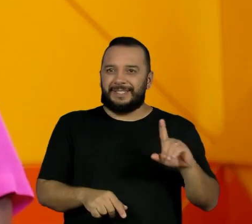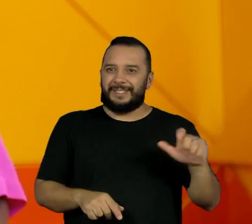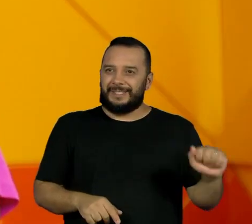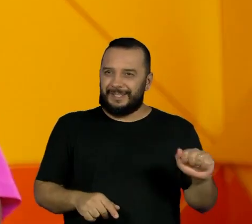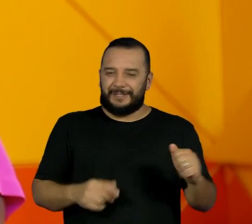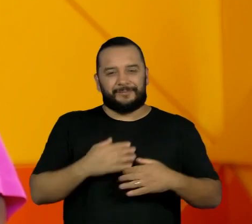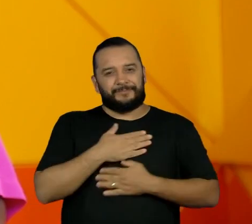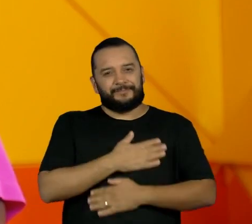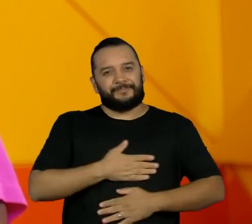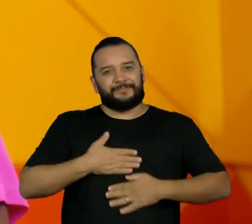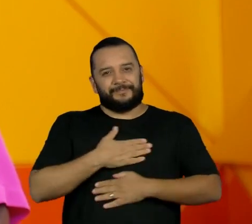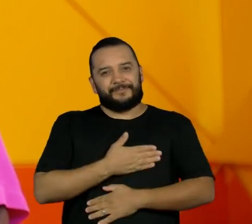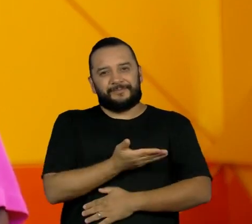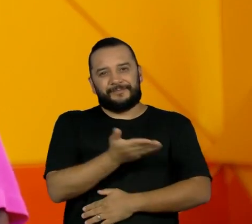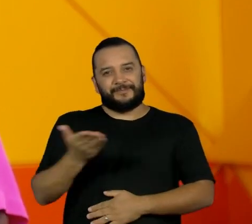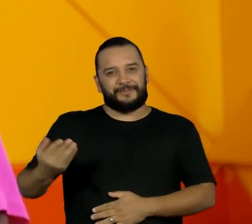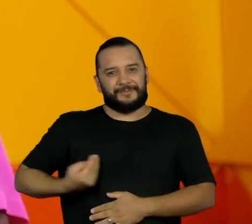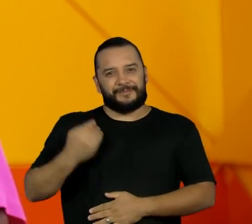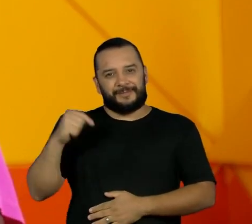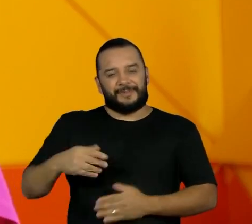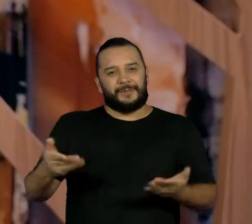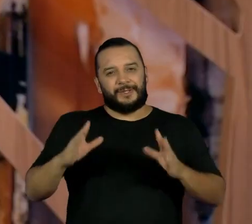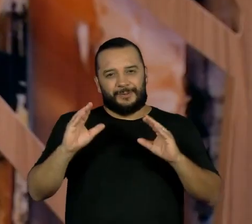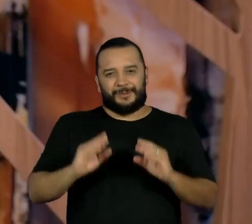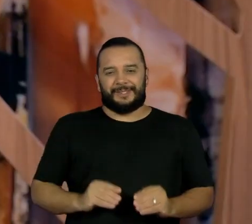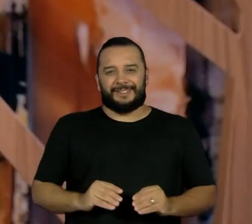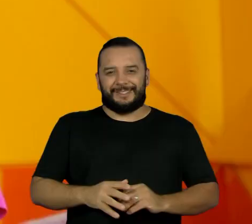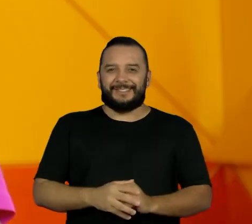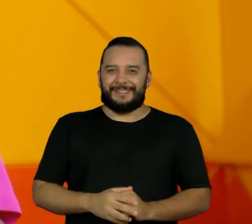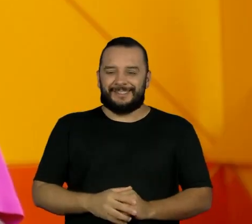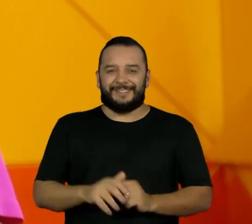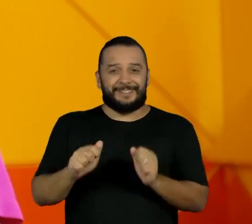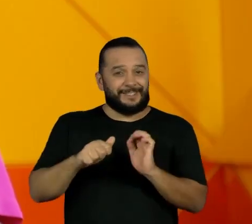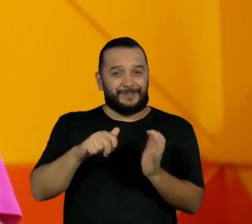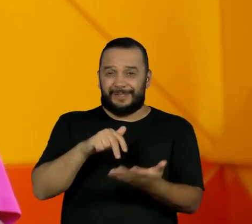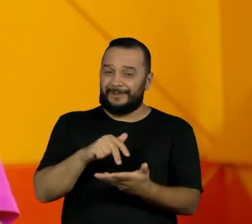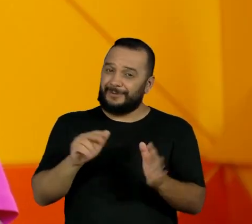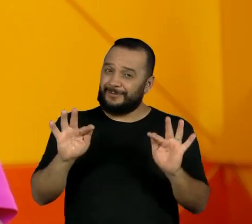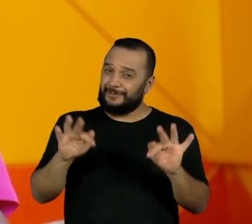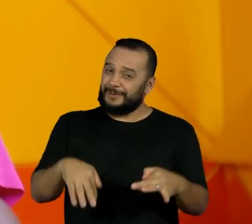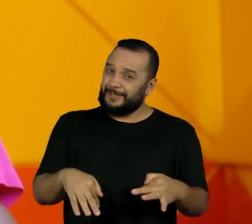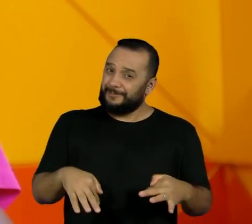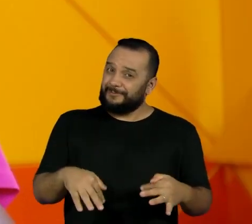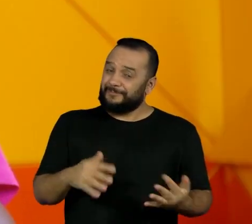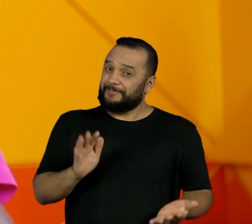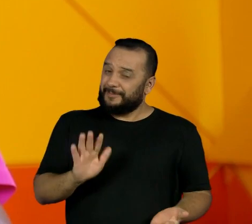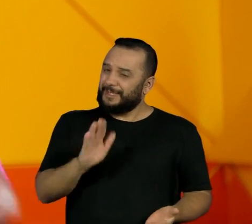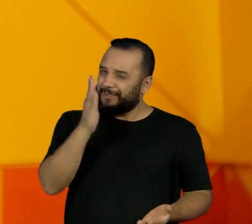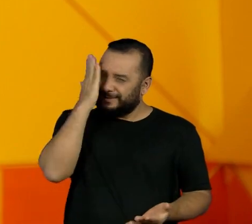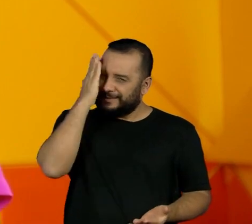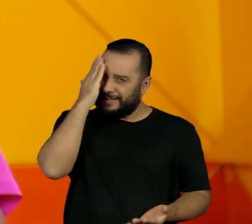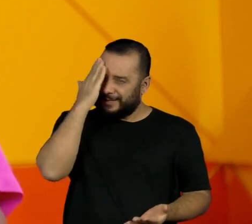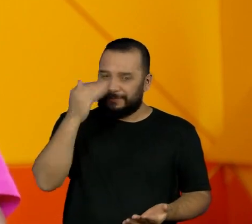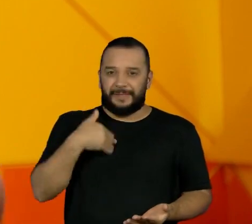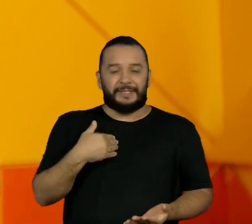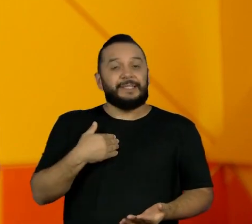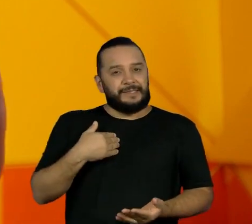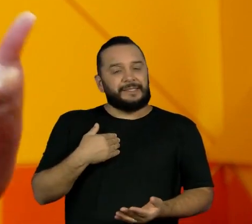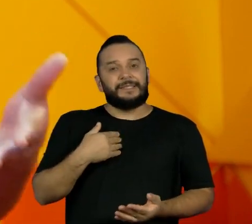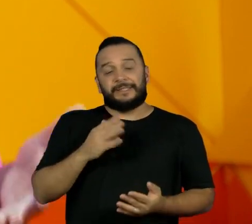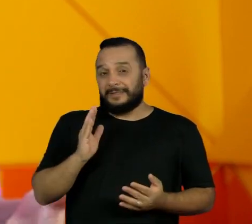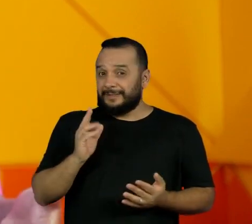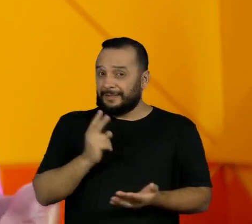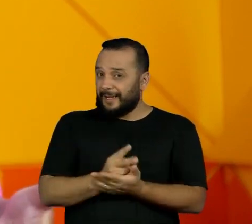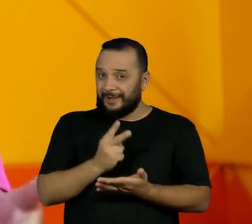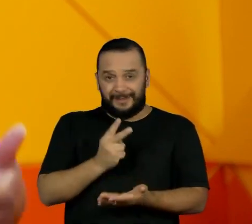Foi um prazer imenso ter vocês aqui essa noite. Obrigado. E o Estação Livre vai ficando por aqui, gente. Mas você já sabe, né? Eu falo toda semana, mas eu vou